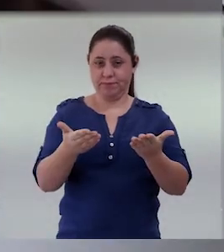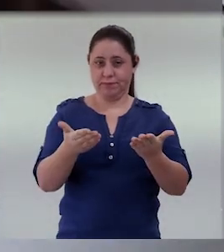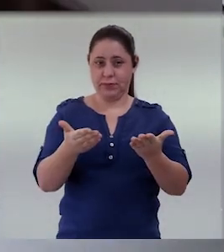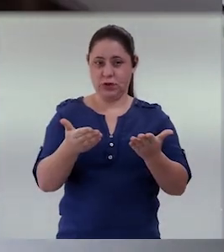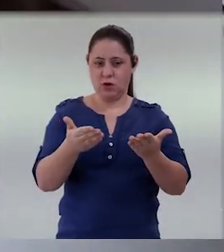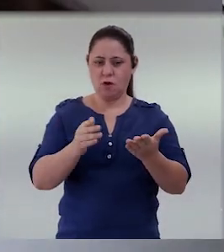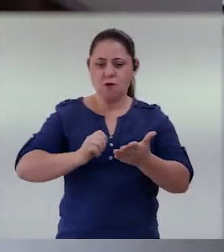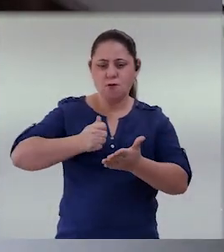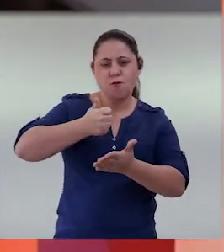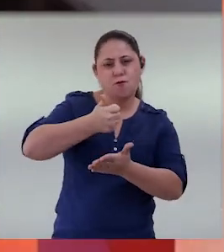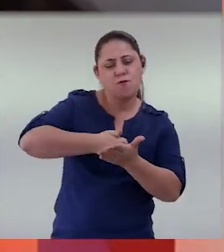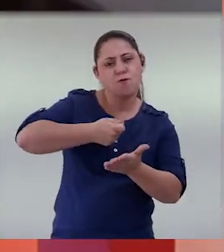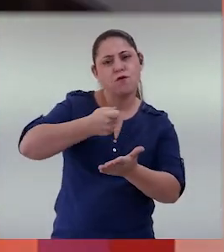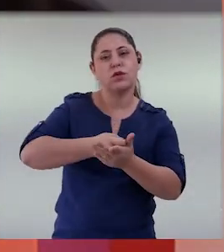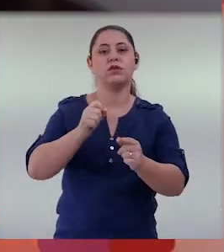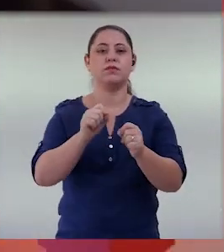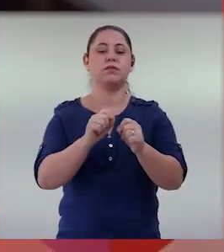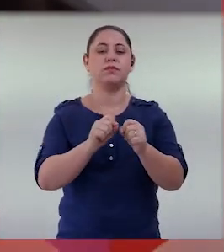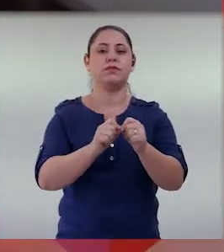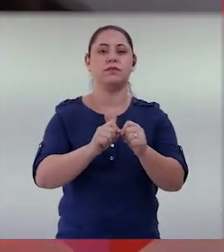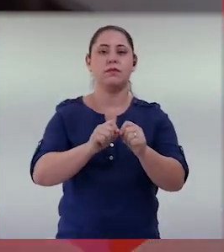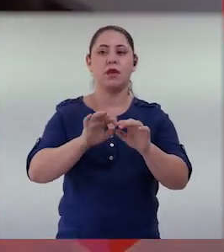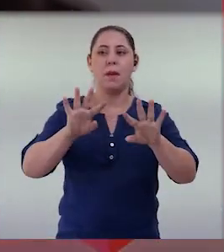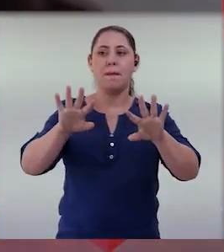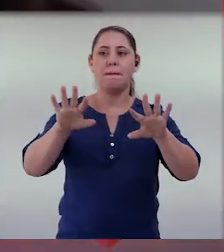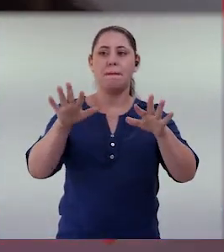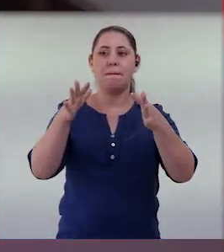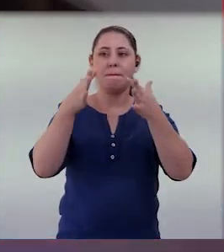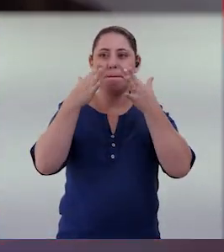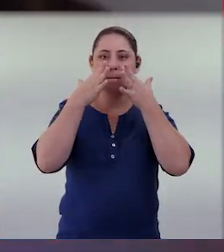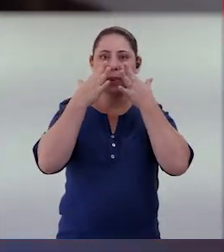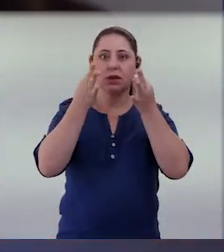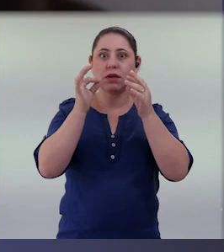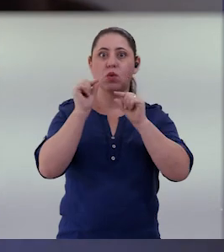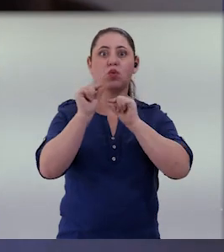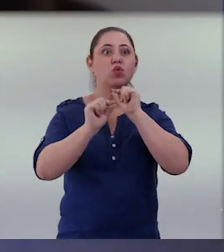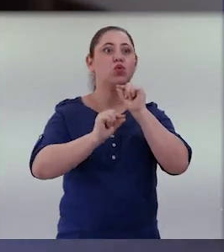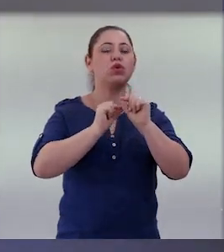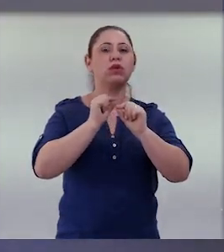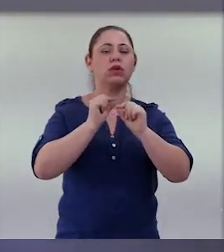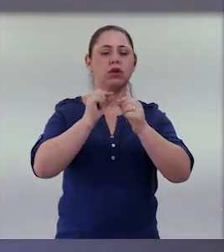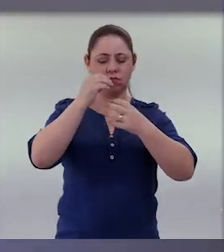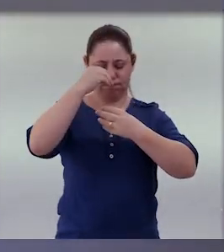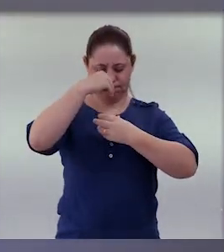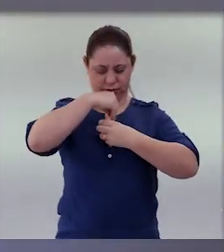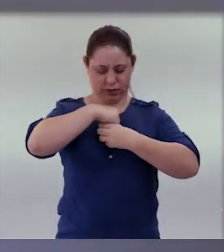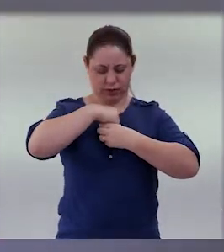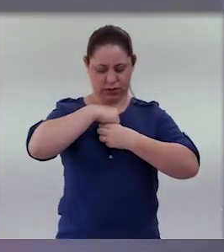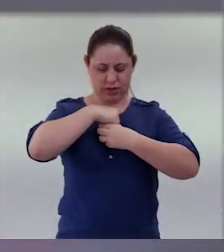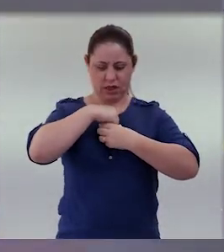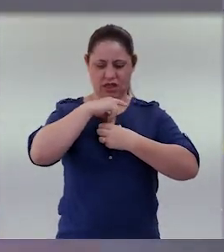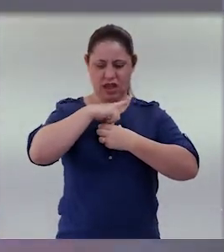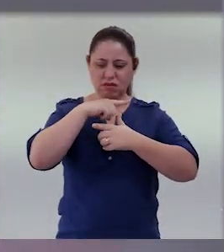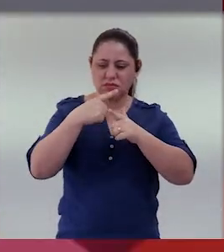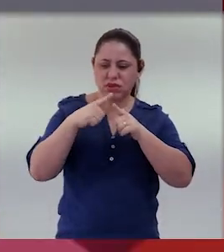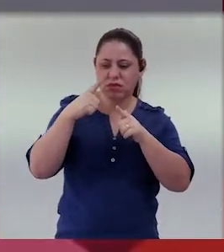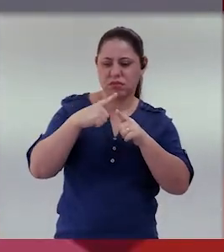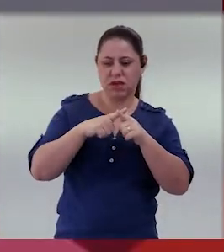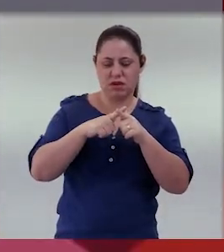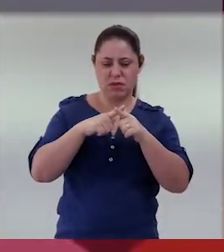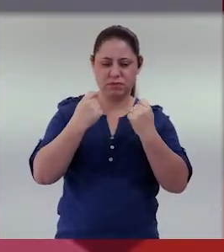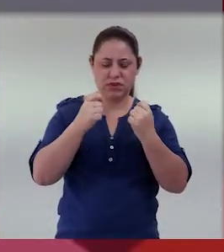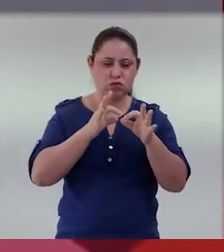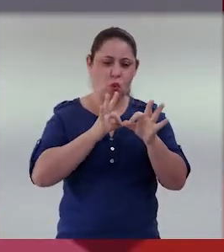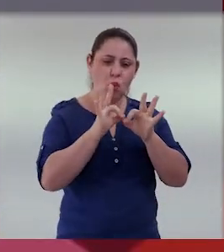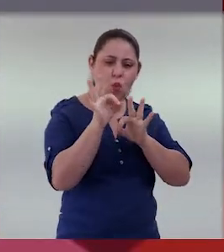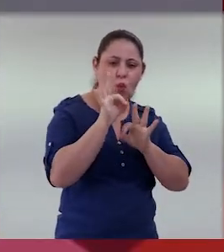hoje, nos força a fazer, a gente percebe que existe muita coisa ali que não está bem